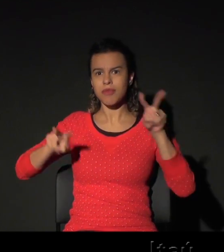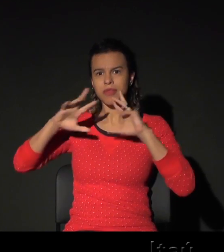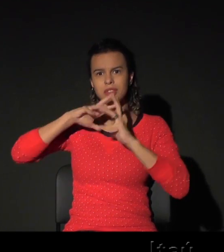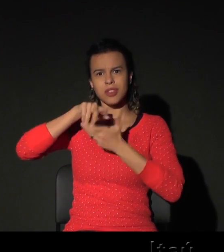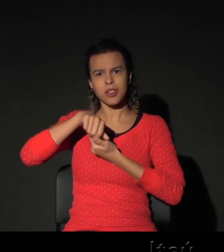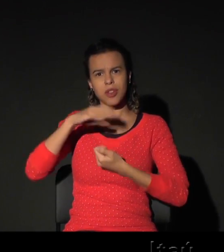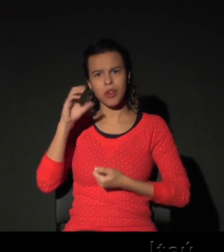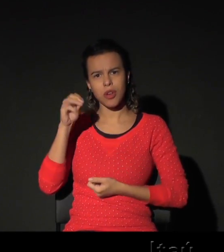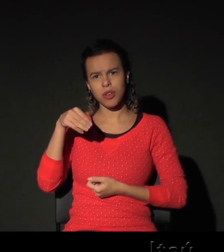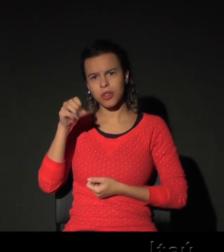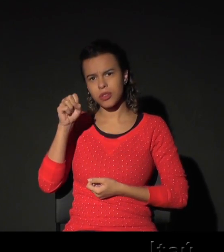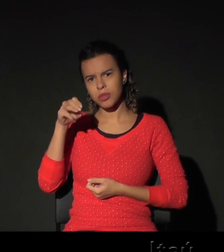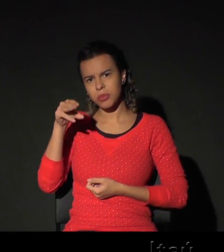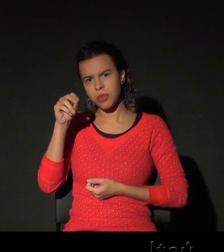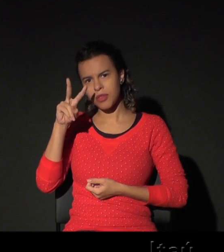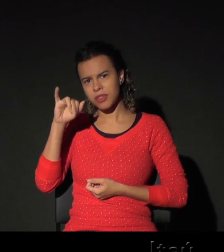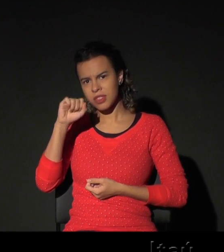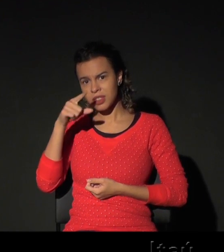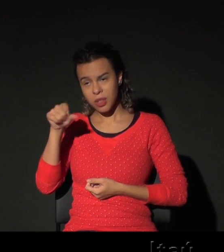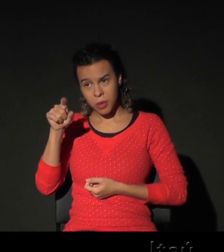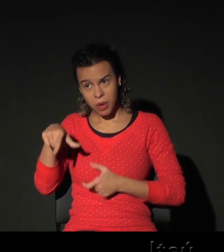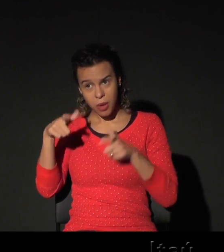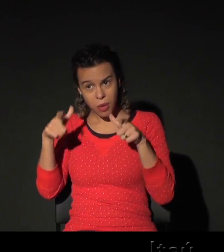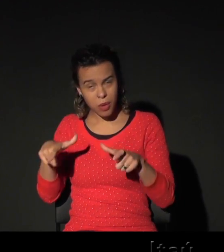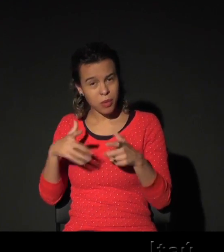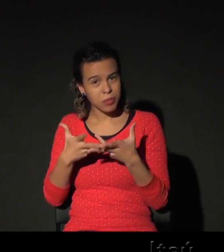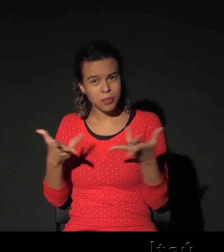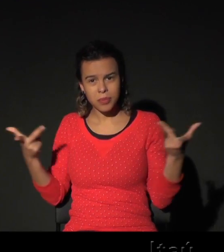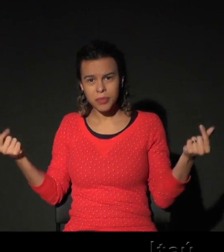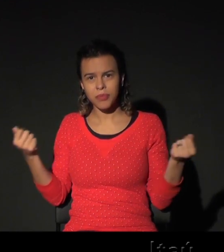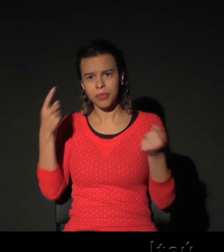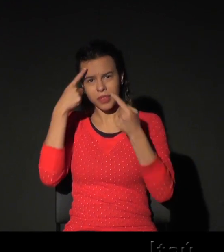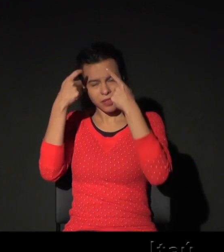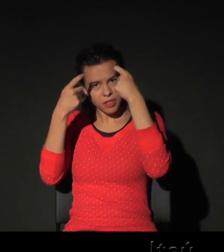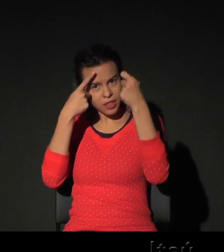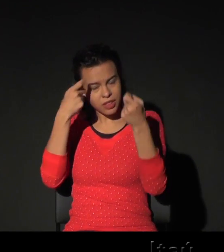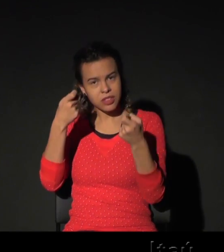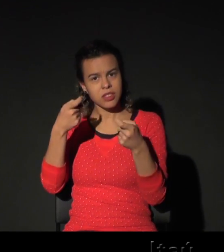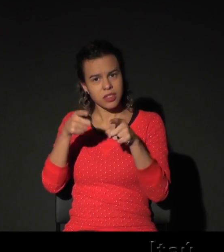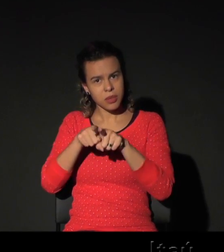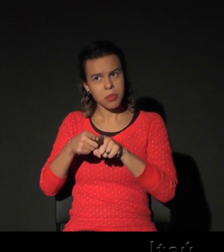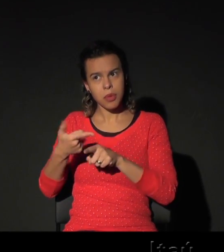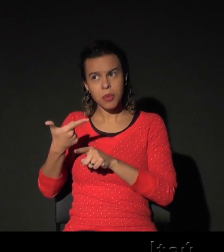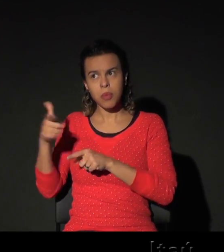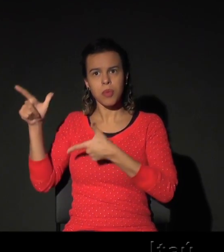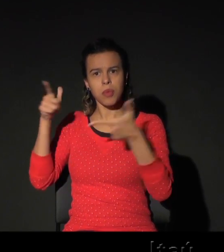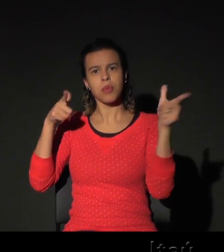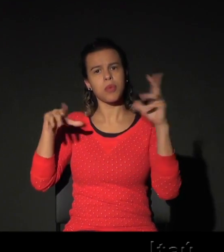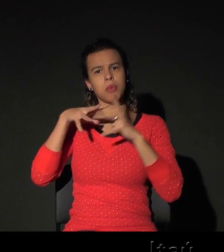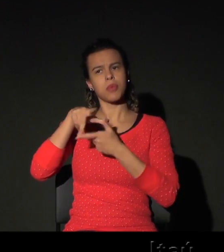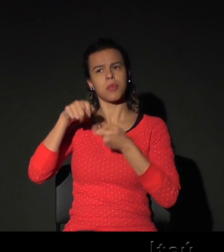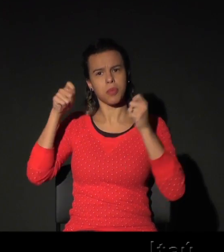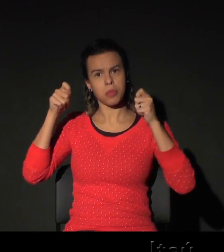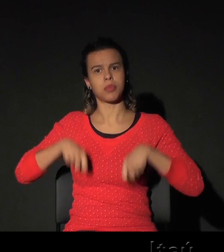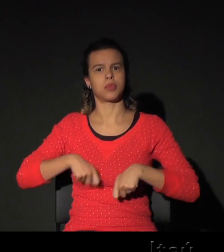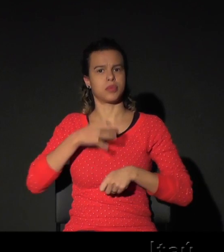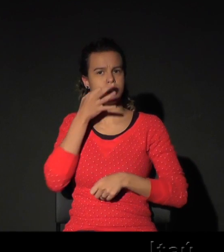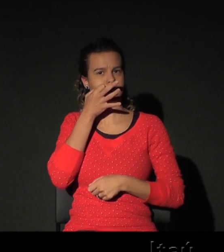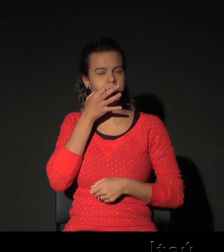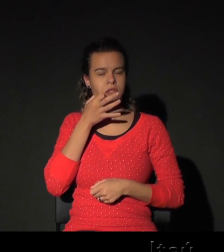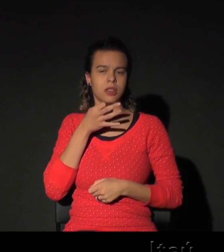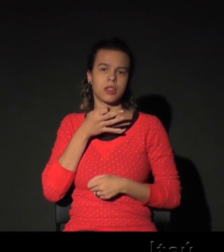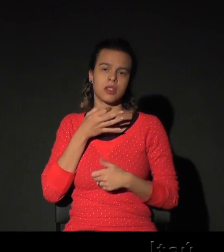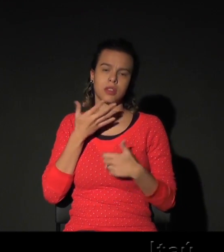visão feminina possa ser um campo extraordinário né de invenção né de outro outros mundos possíveis né